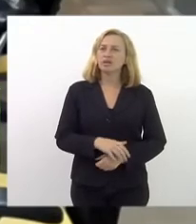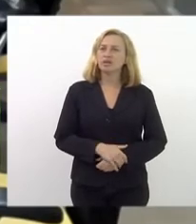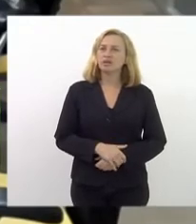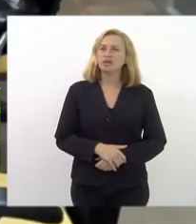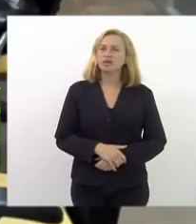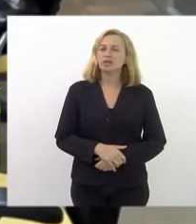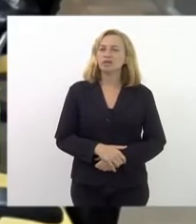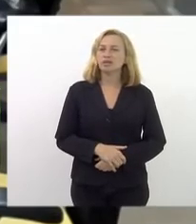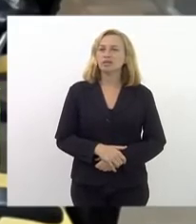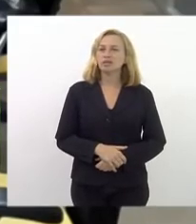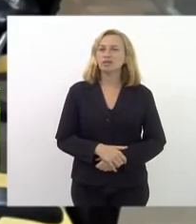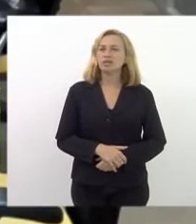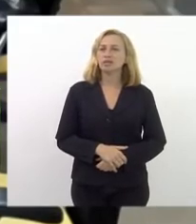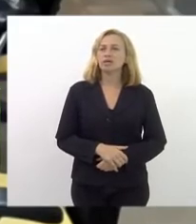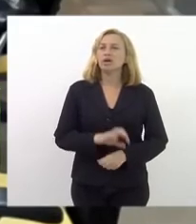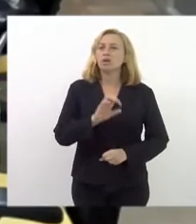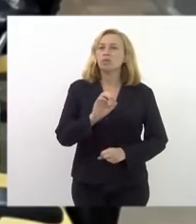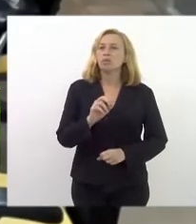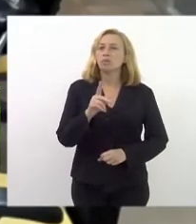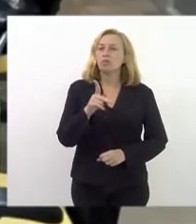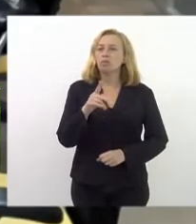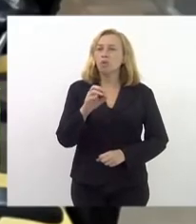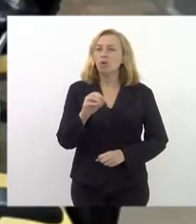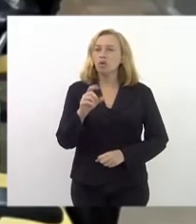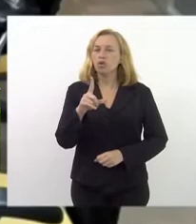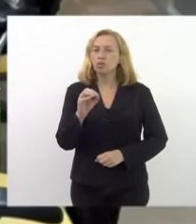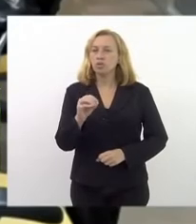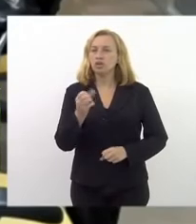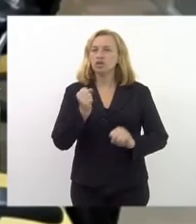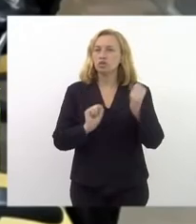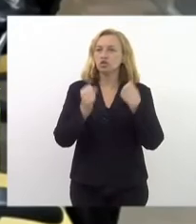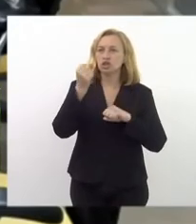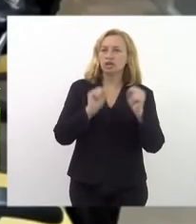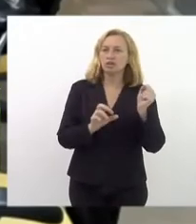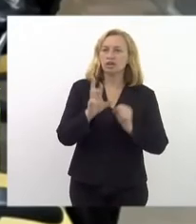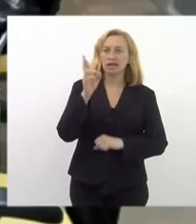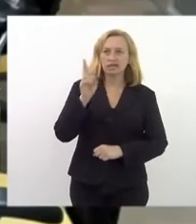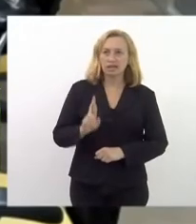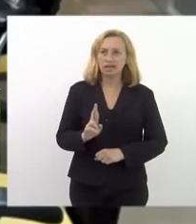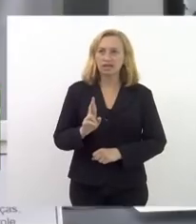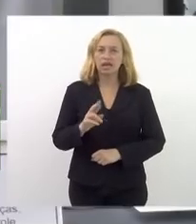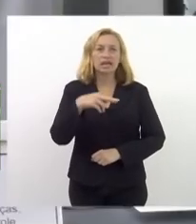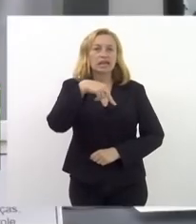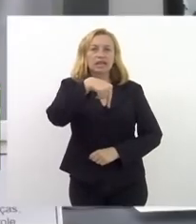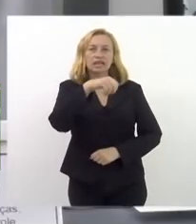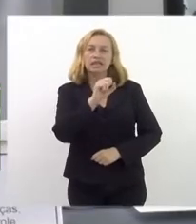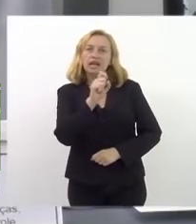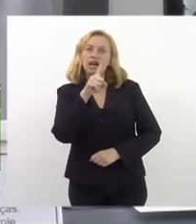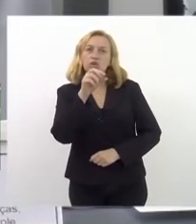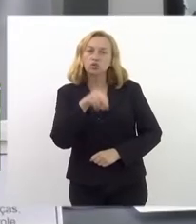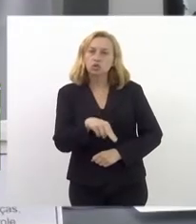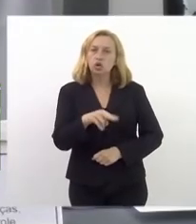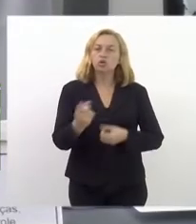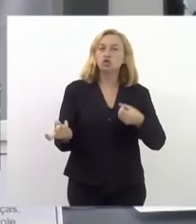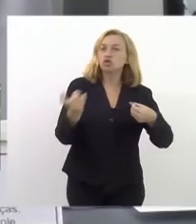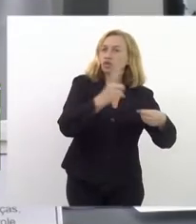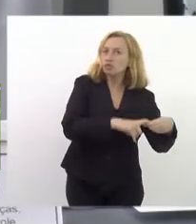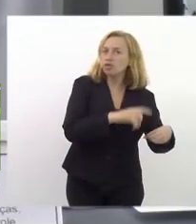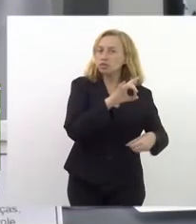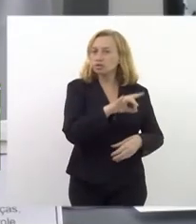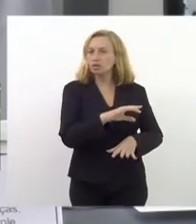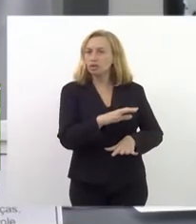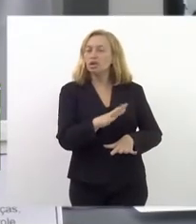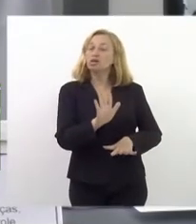lá no polo industrial de Resende, Porto Real. Ô Nelson? Sim. Nelson, só voltando, cabe aqui